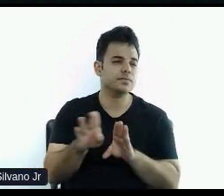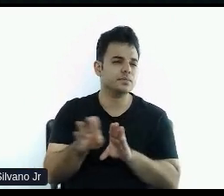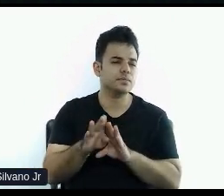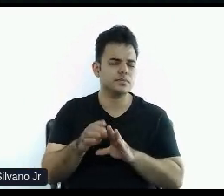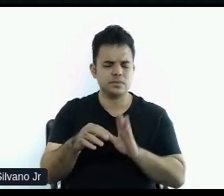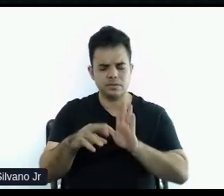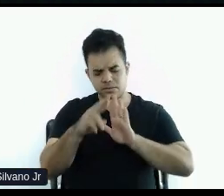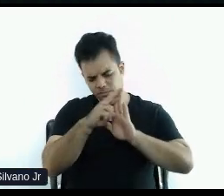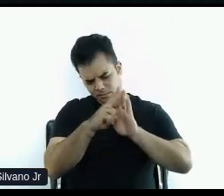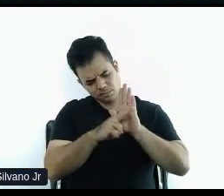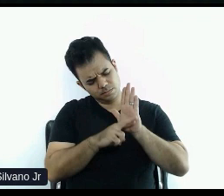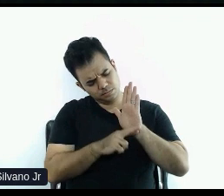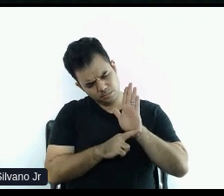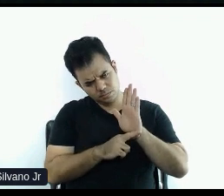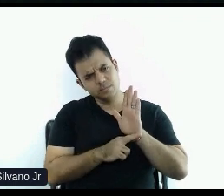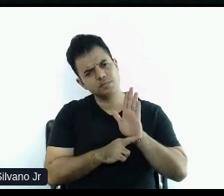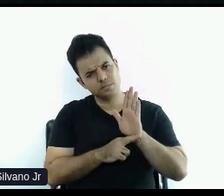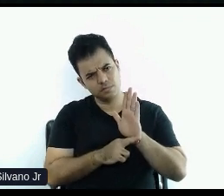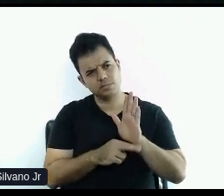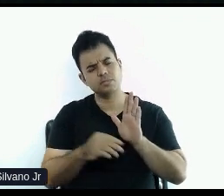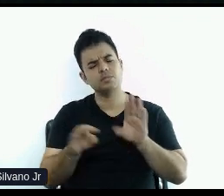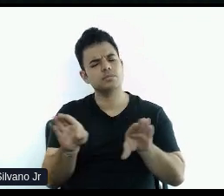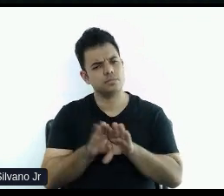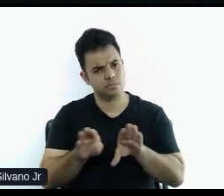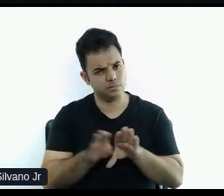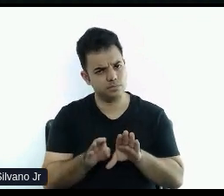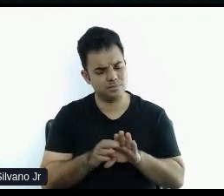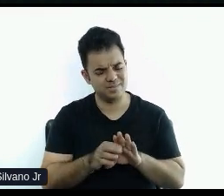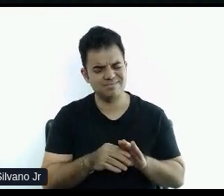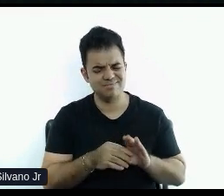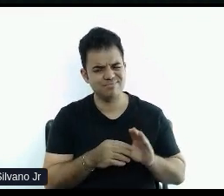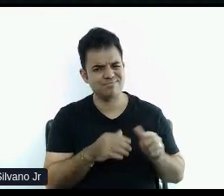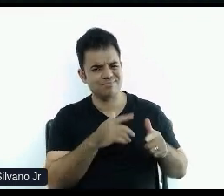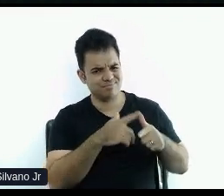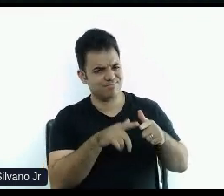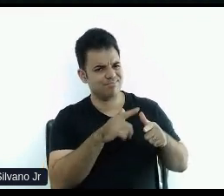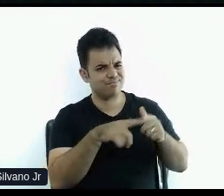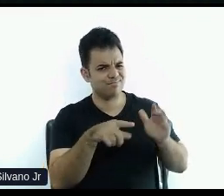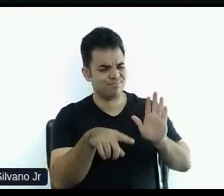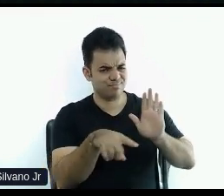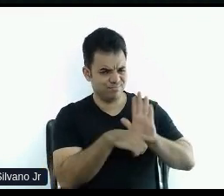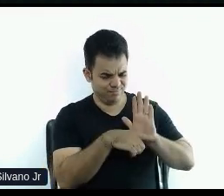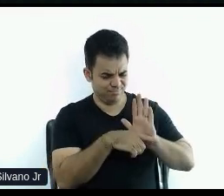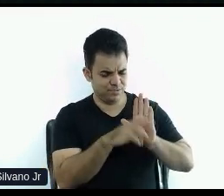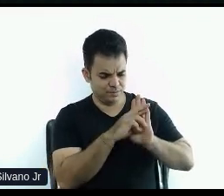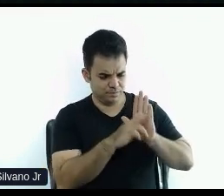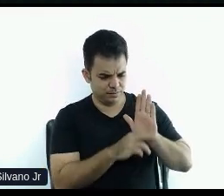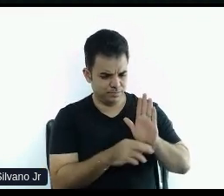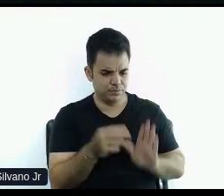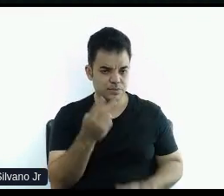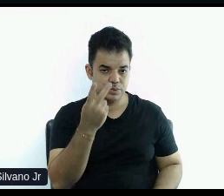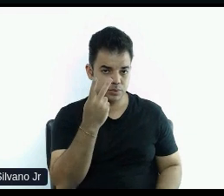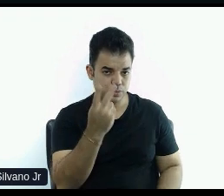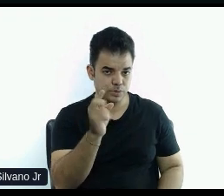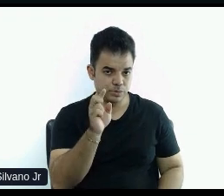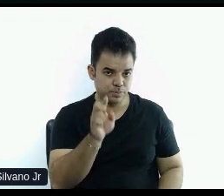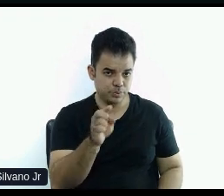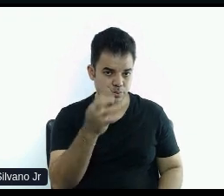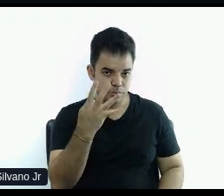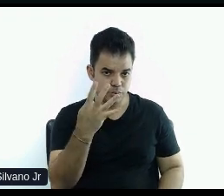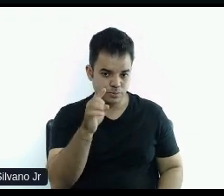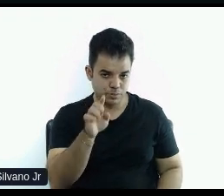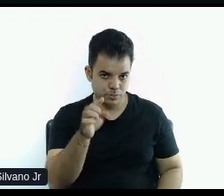diretrizes, né, as guidelines que a gente vai ter afetada. Então, nesse caso aqui, a gente tem a 2.4.1 e